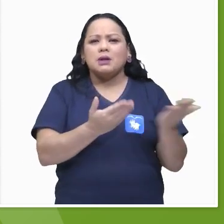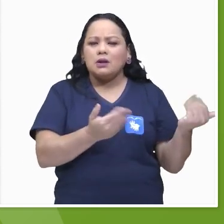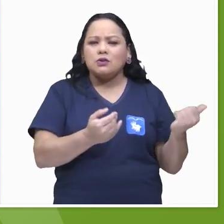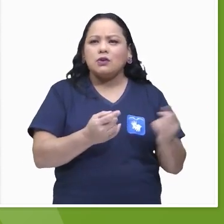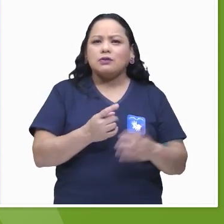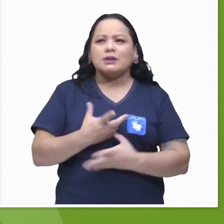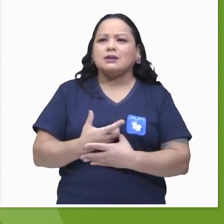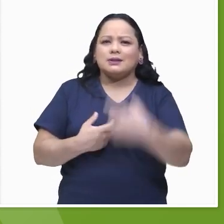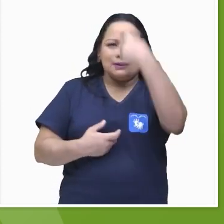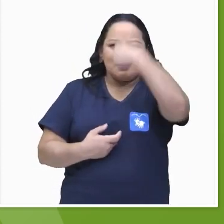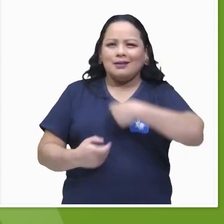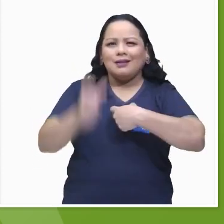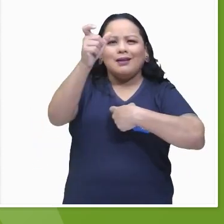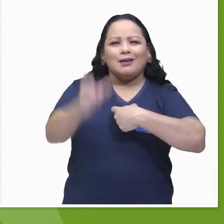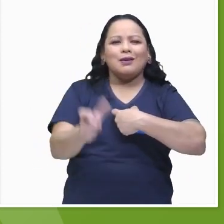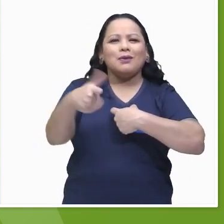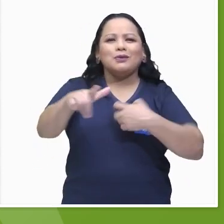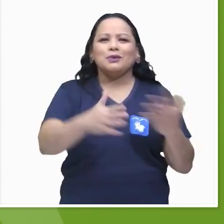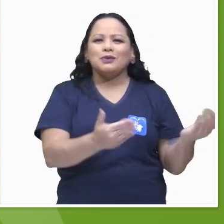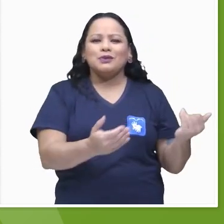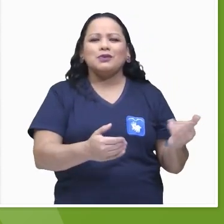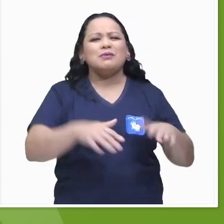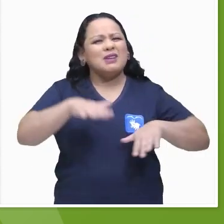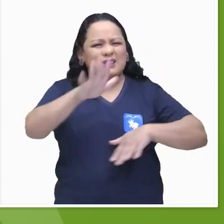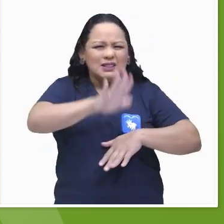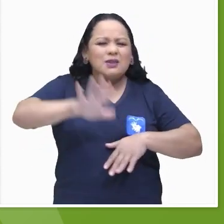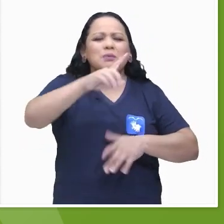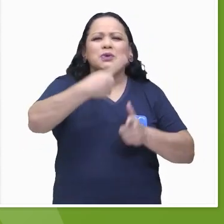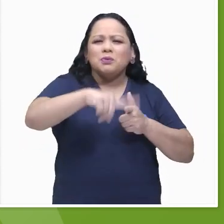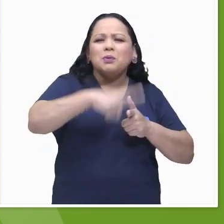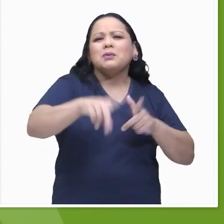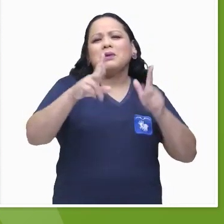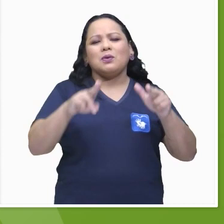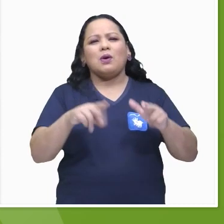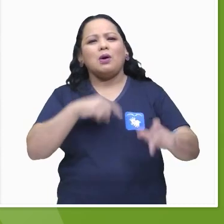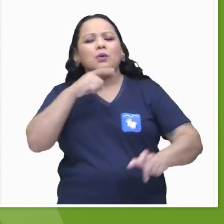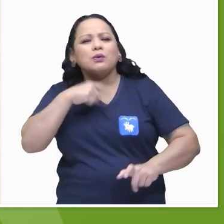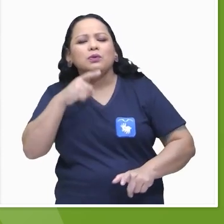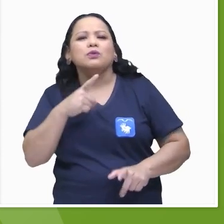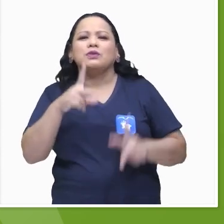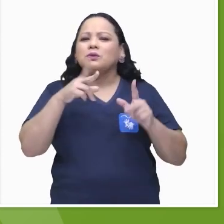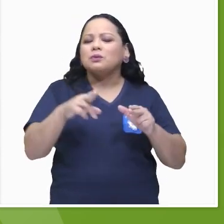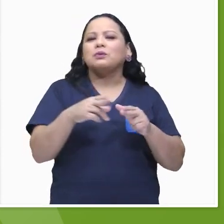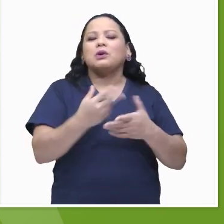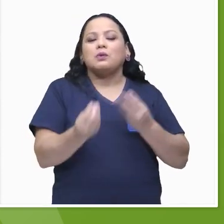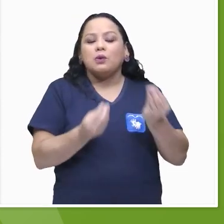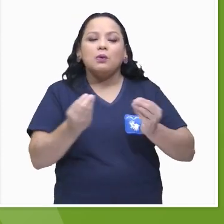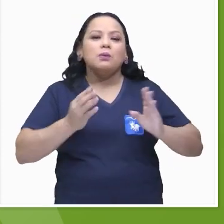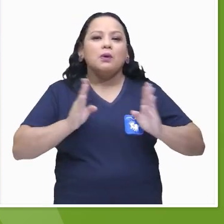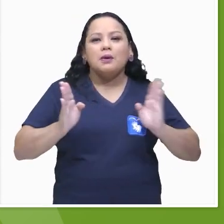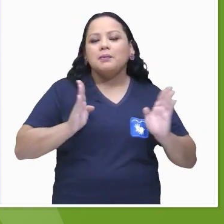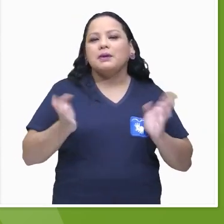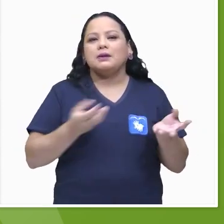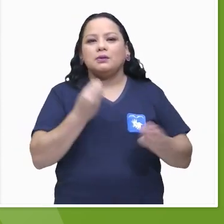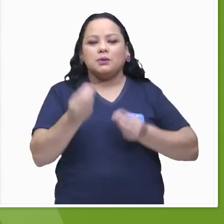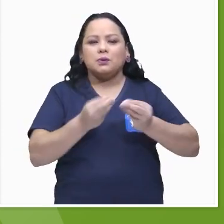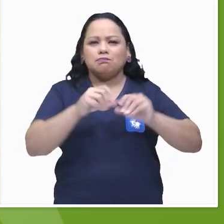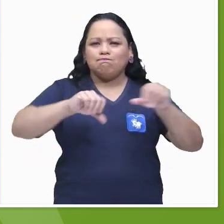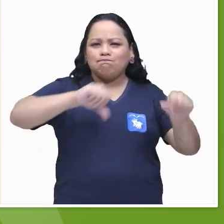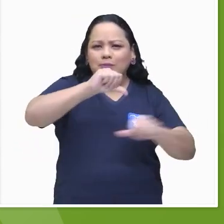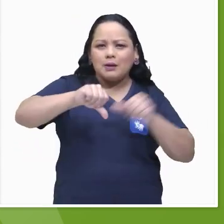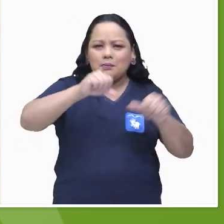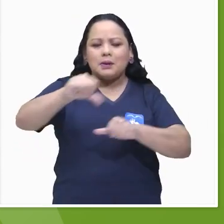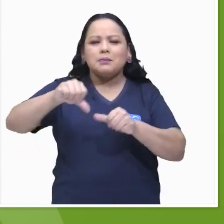Então, acontecem geralmente os mesmos problemas, as mesmas dúvidas. Então, é uma fase ali de muita variação,